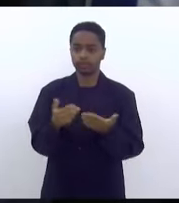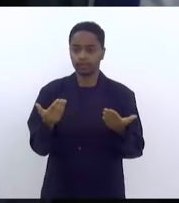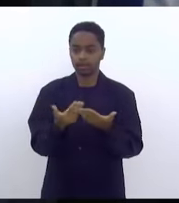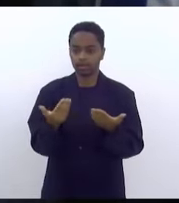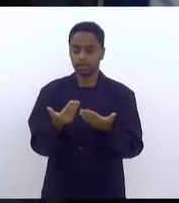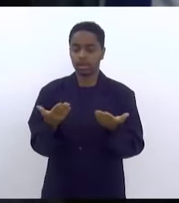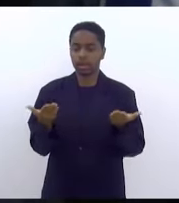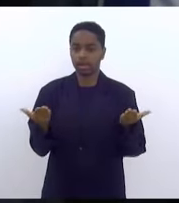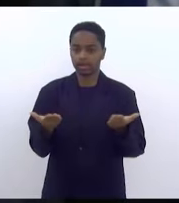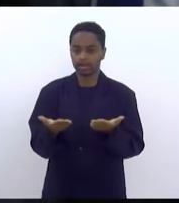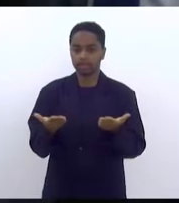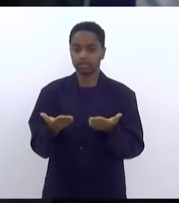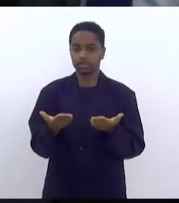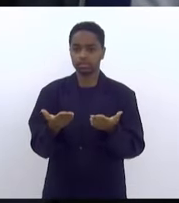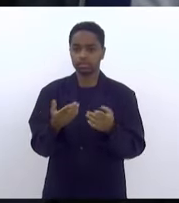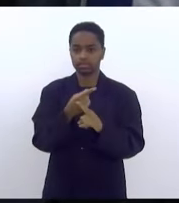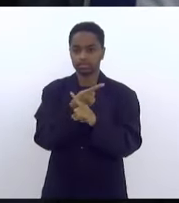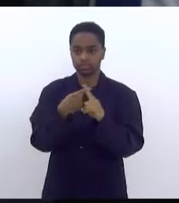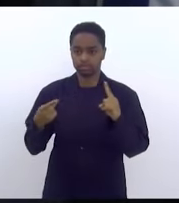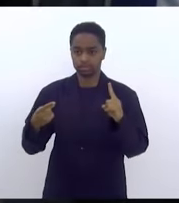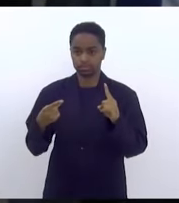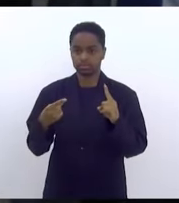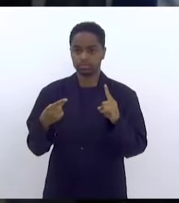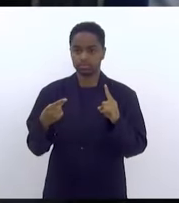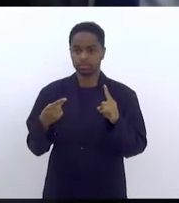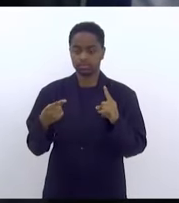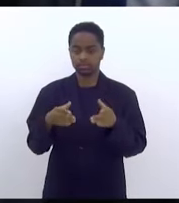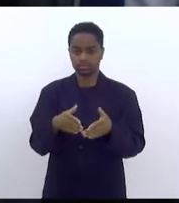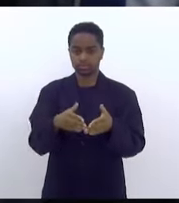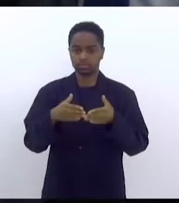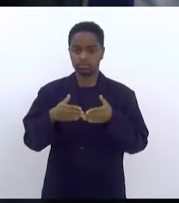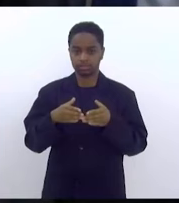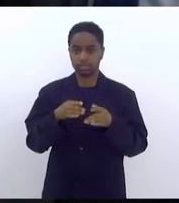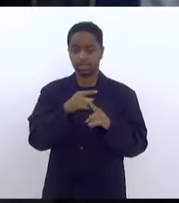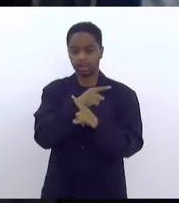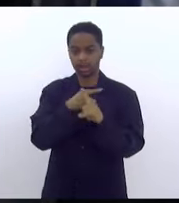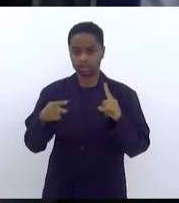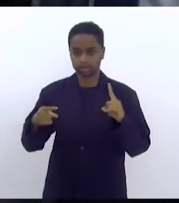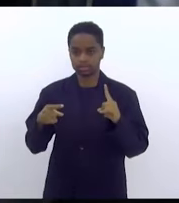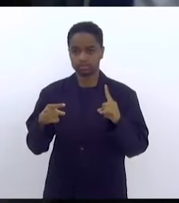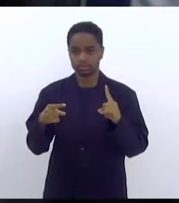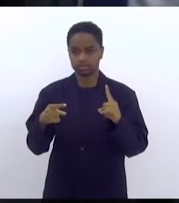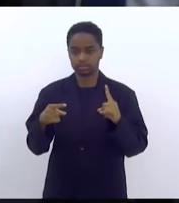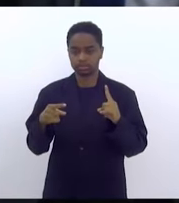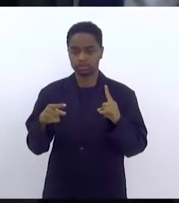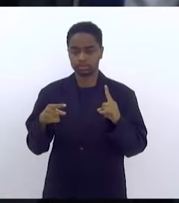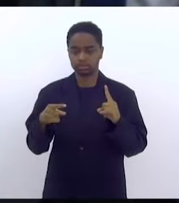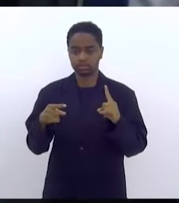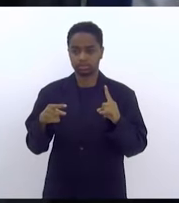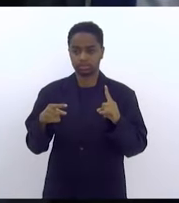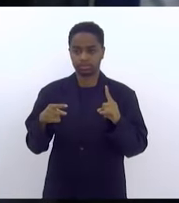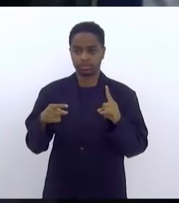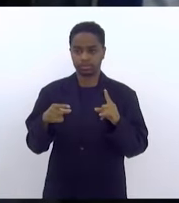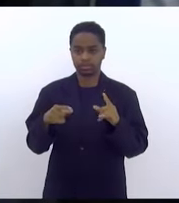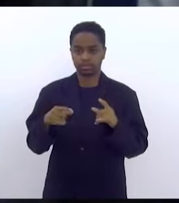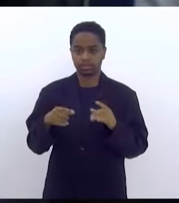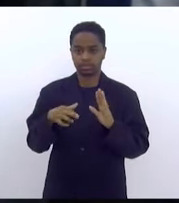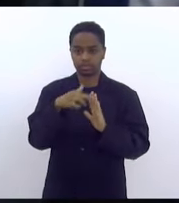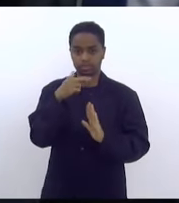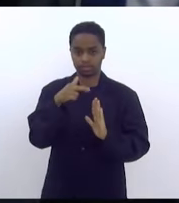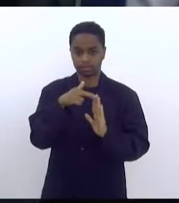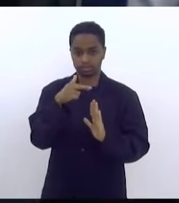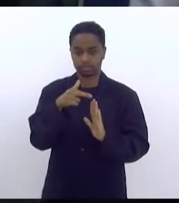a revogação, a sustação, o cancelamento dessa